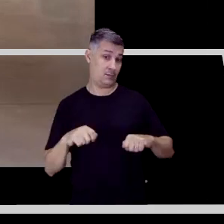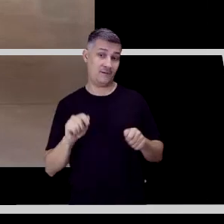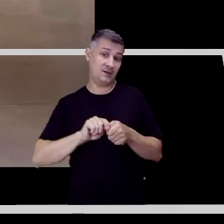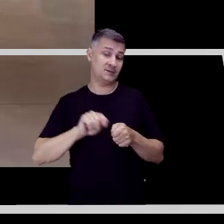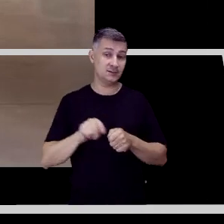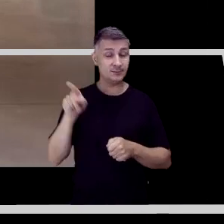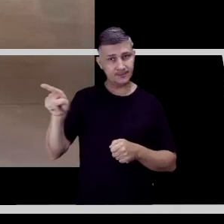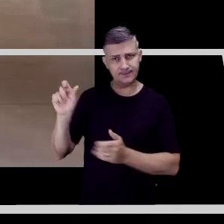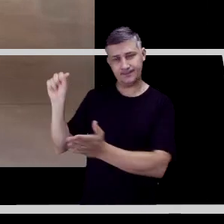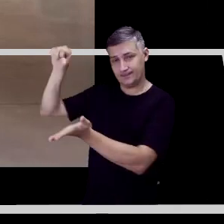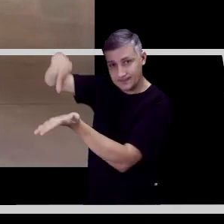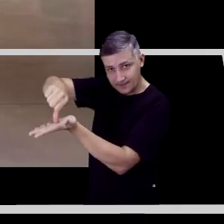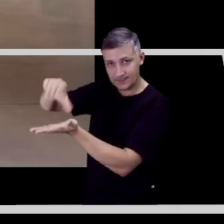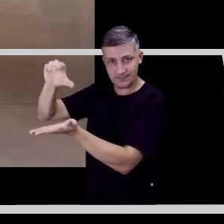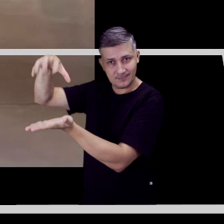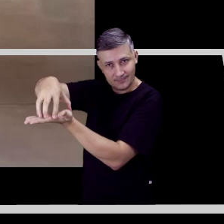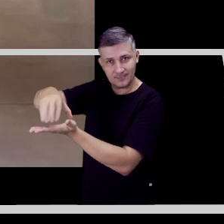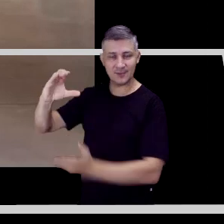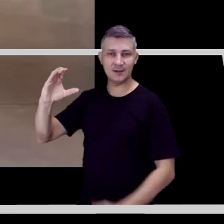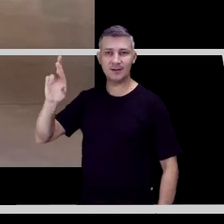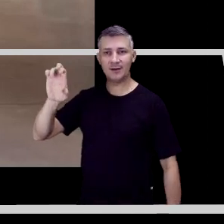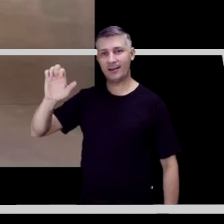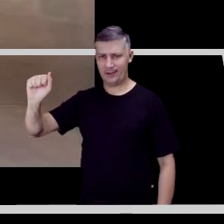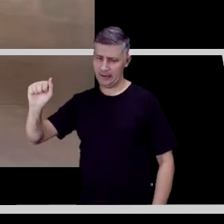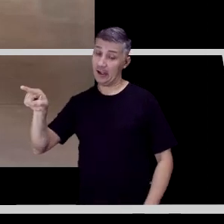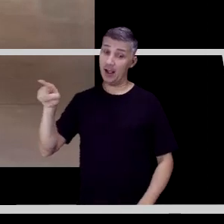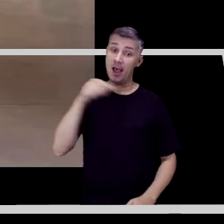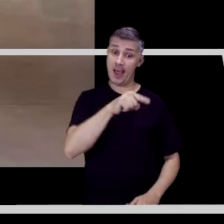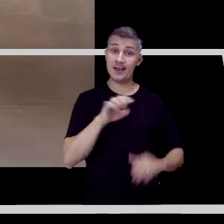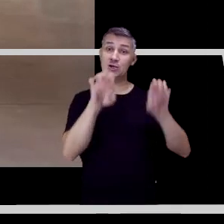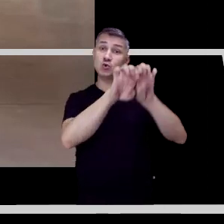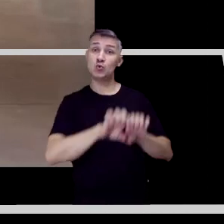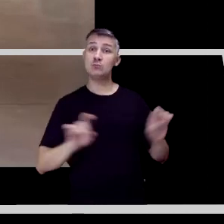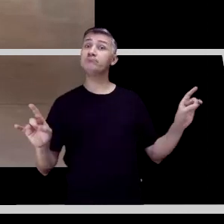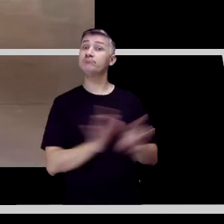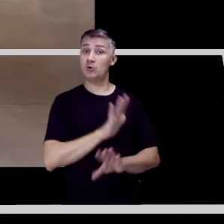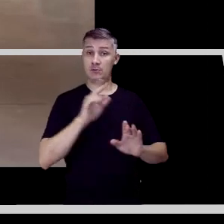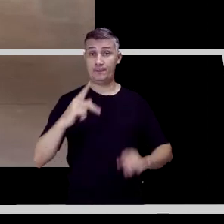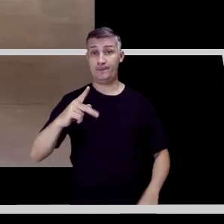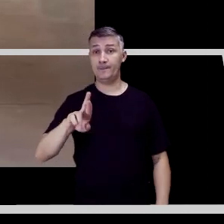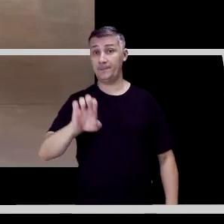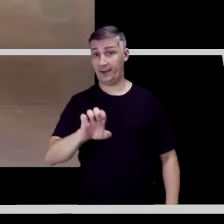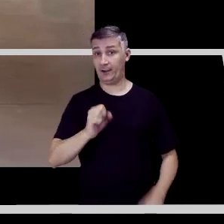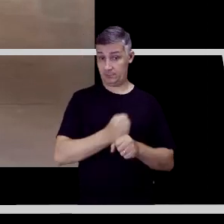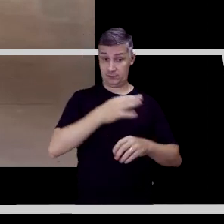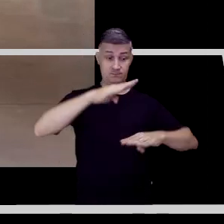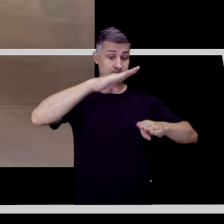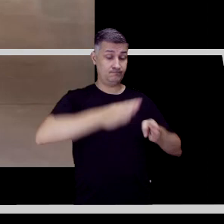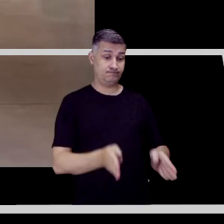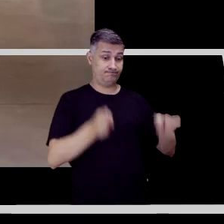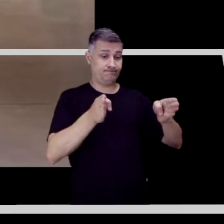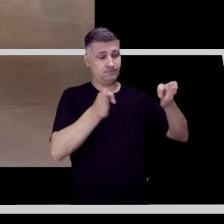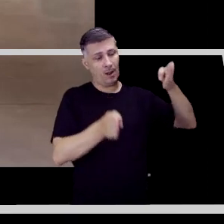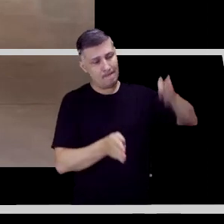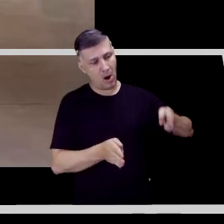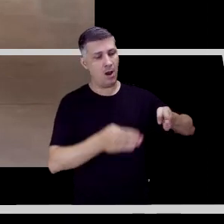exemplo, talvez gostaria de ter feito na sede do CREA. Então, essa casa ela já toda a sua estrutura já é pré-fabricada, né? Então,